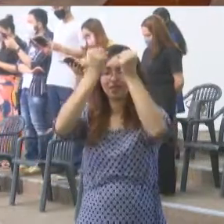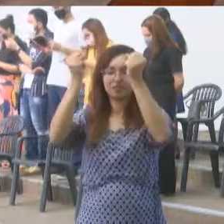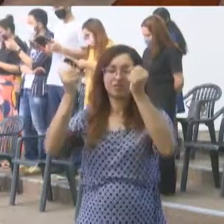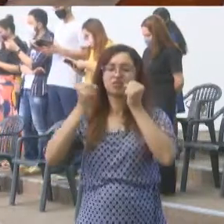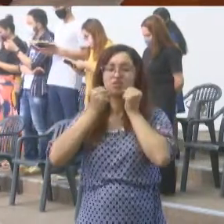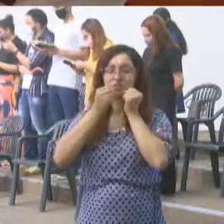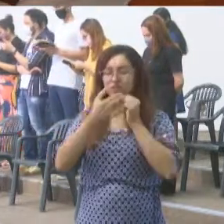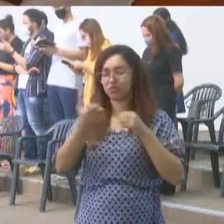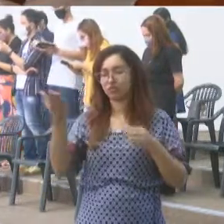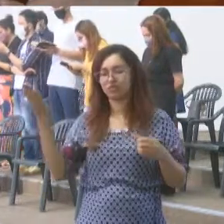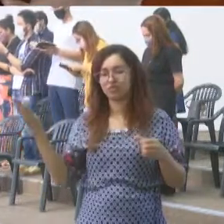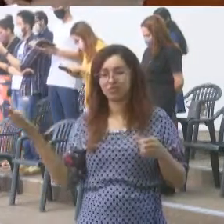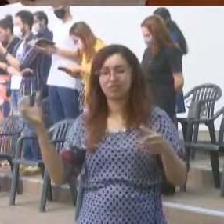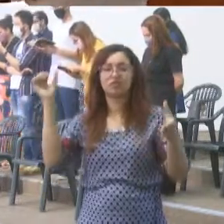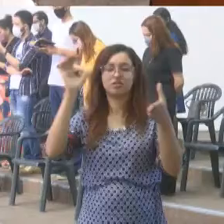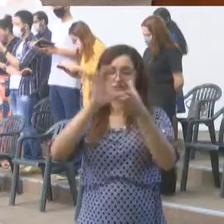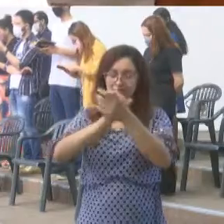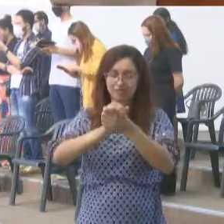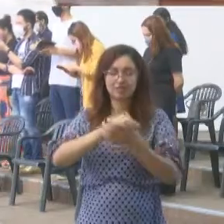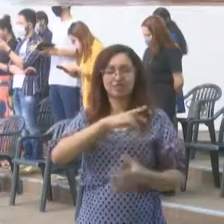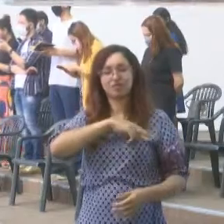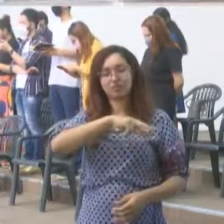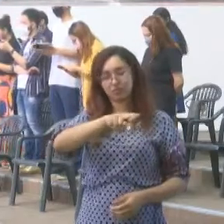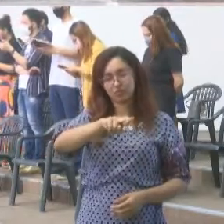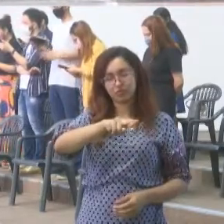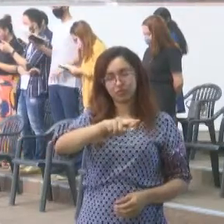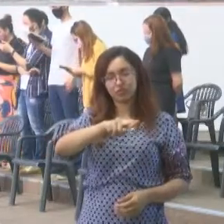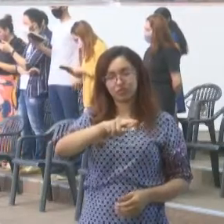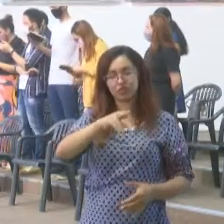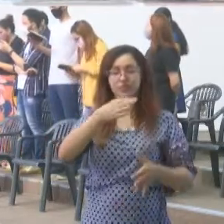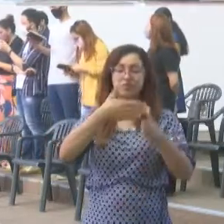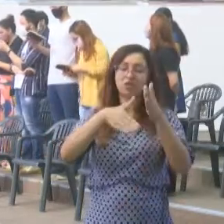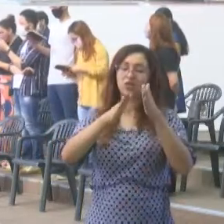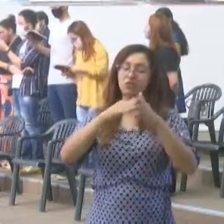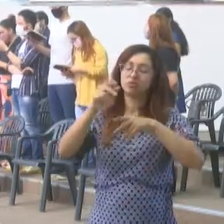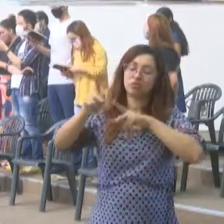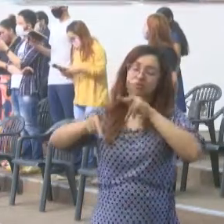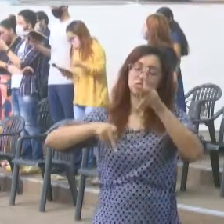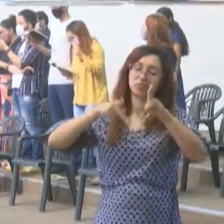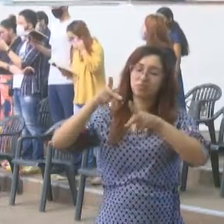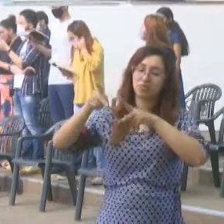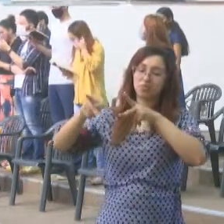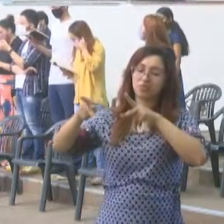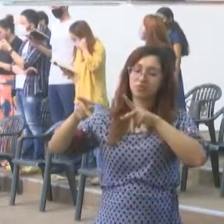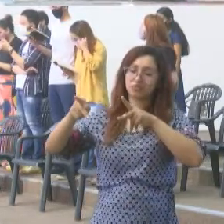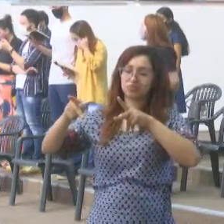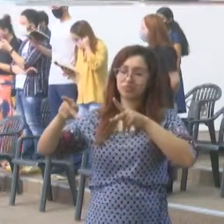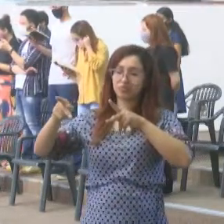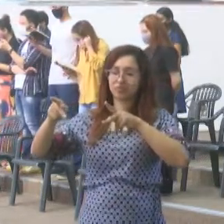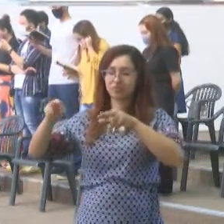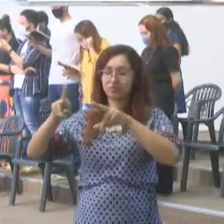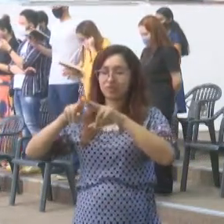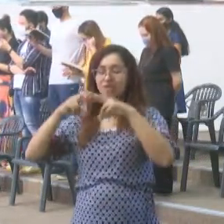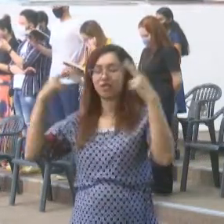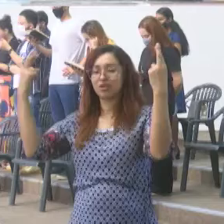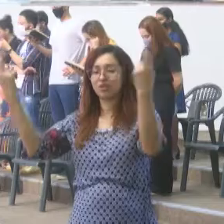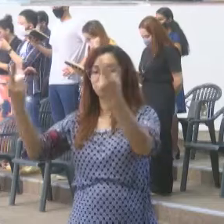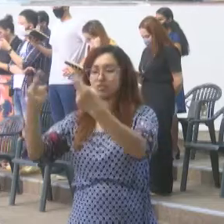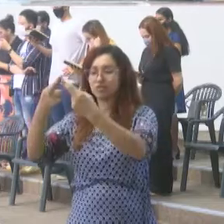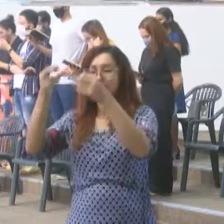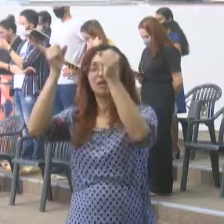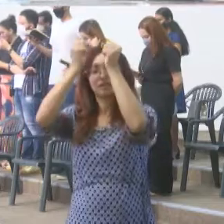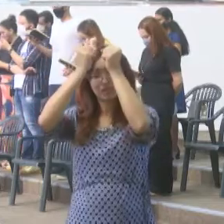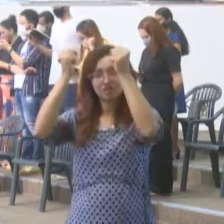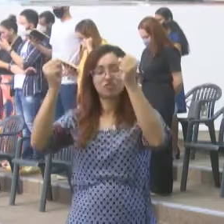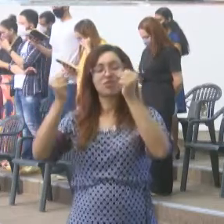hoje testemunhas. Todo o povo que estava à porta e os anciãos disseram: somos testemunhas.